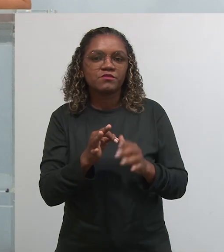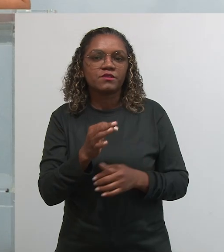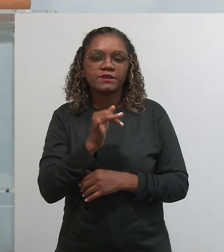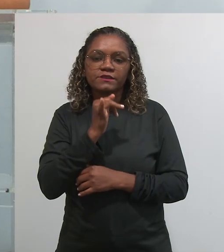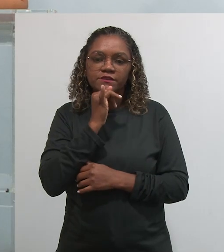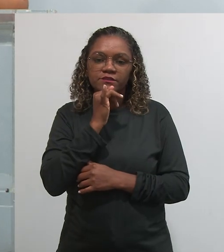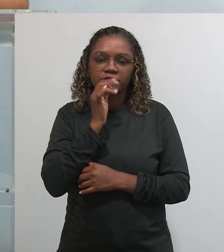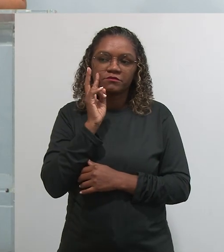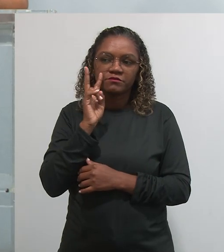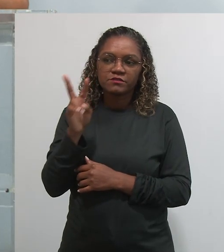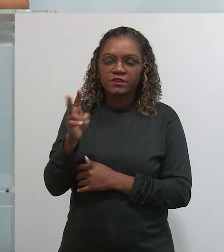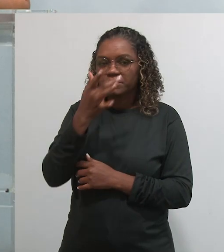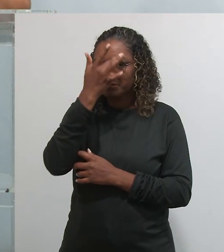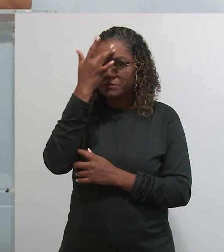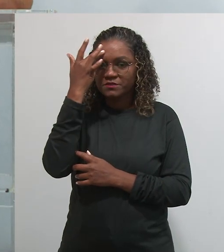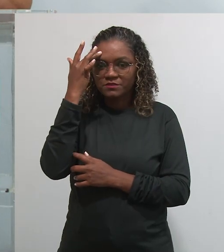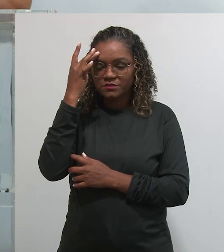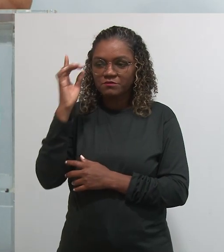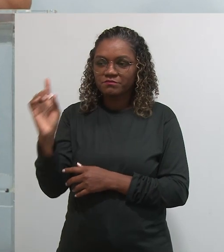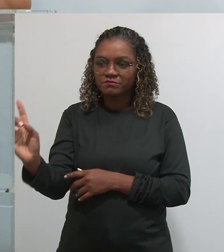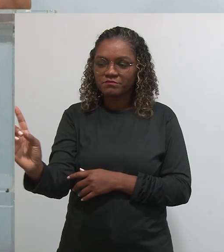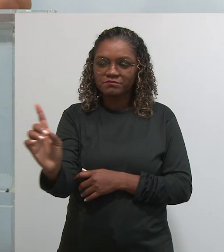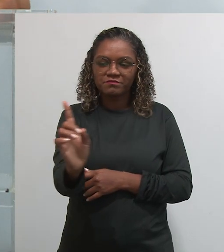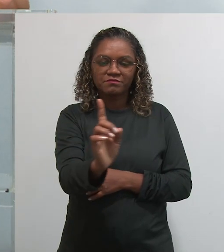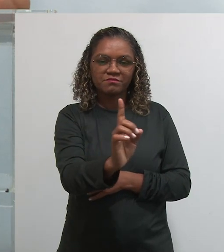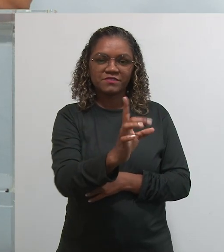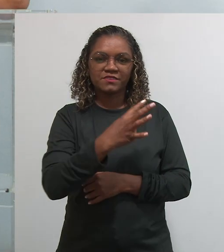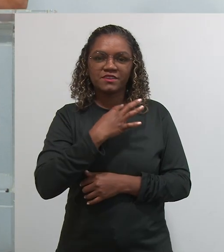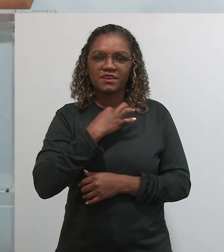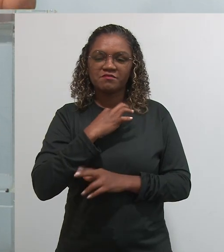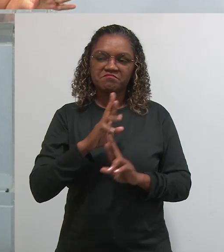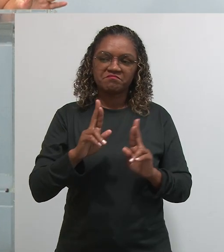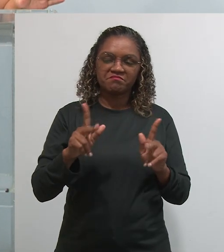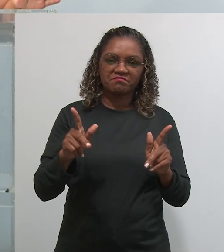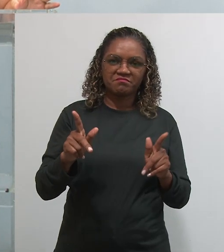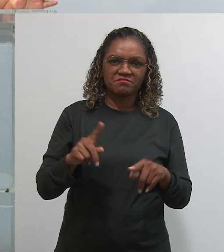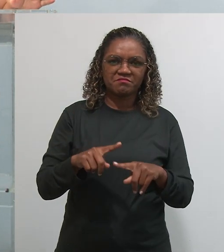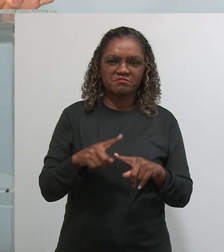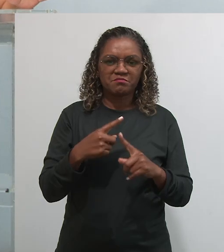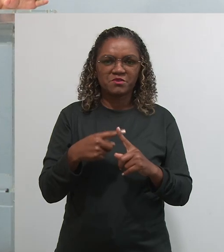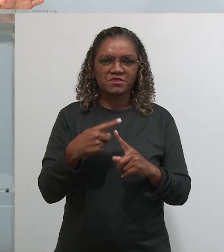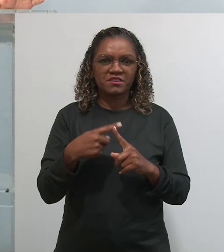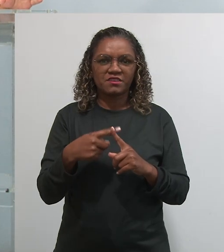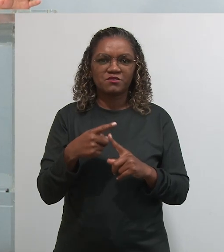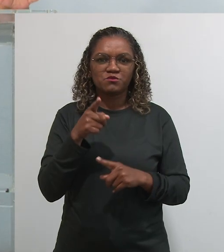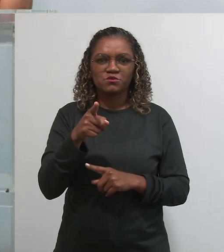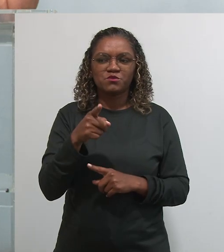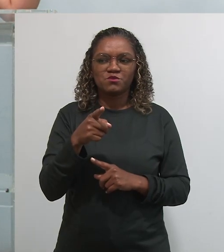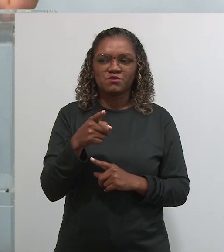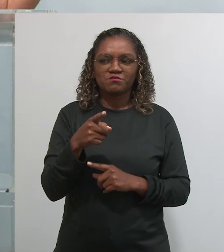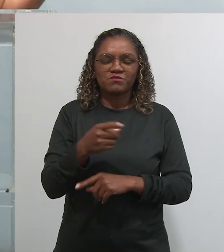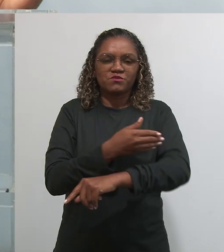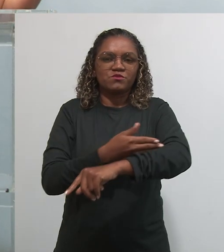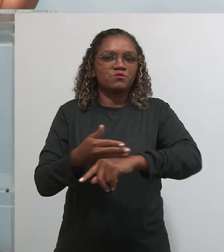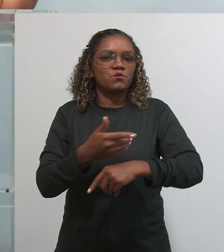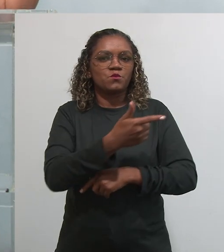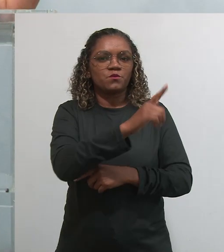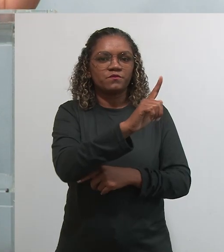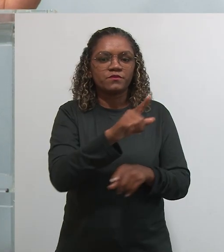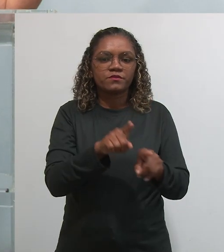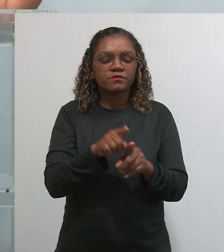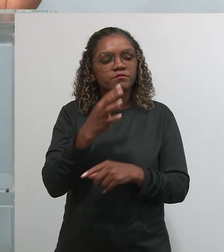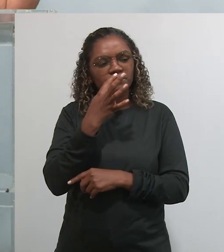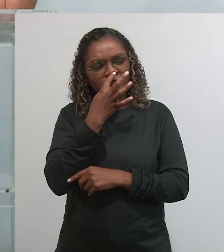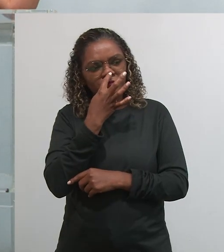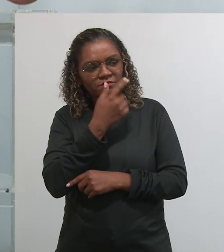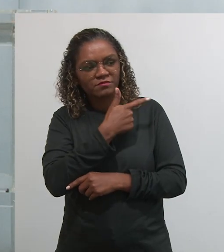lado, de repente, viu uma pessoa com uma roupa diferente, estranha, não tem nada daquilo que você está acostumado. Olha para um outro,